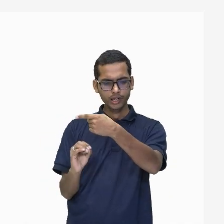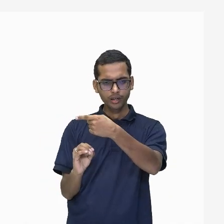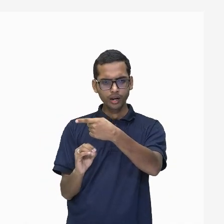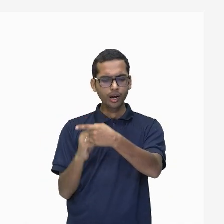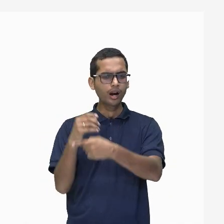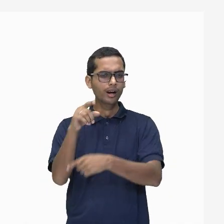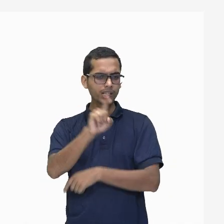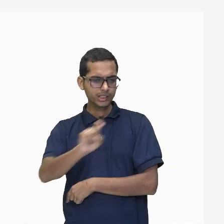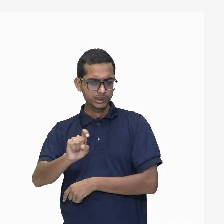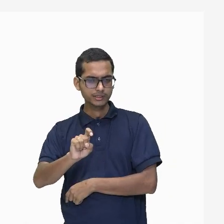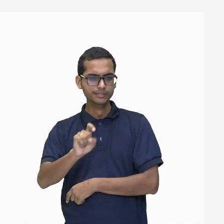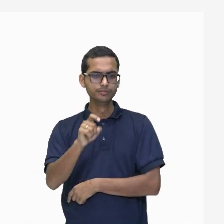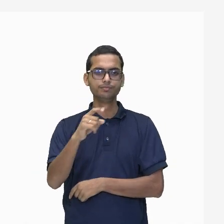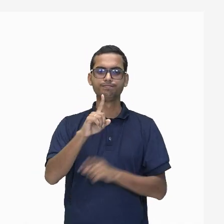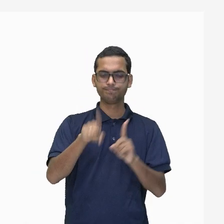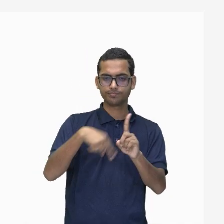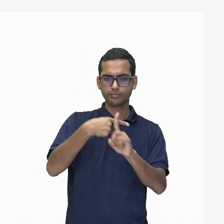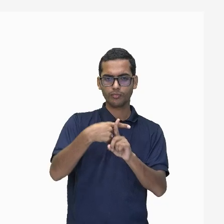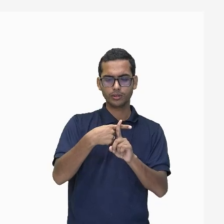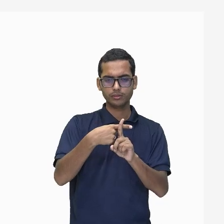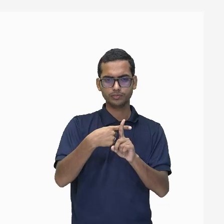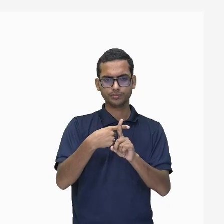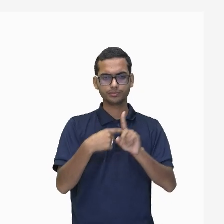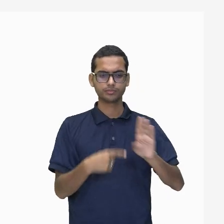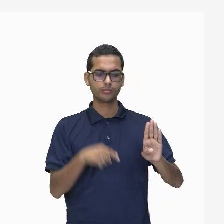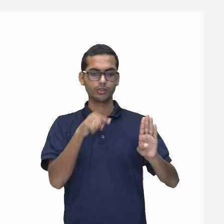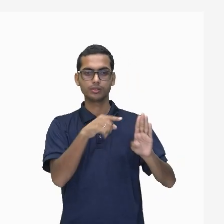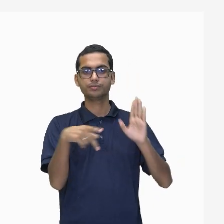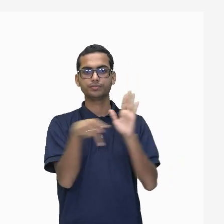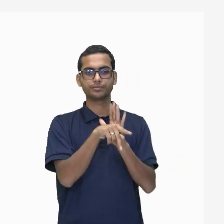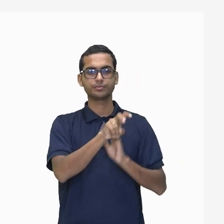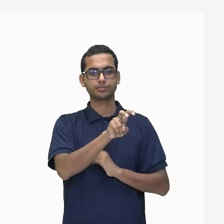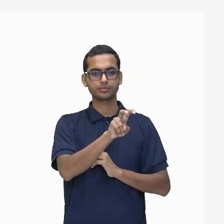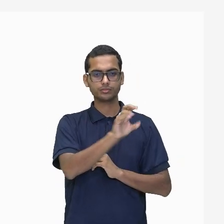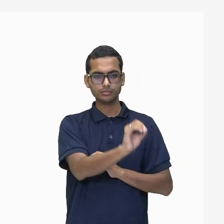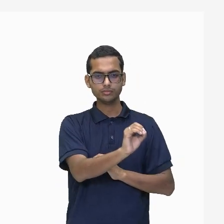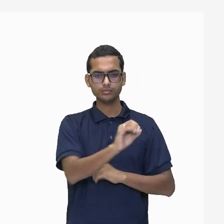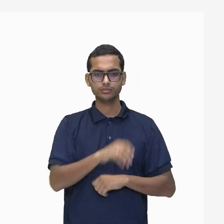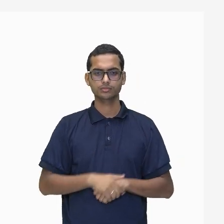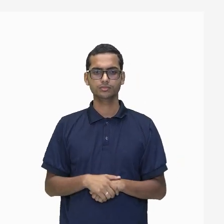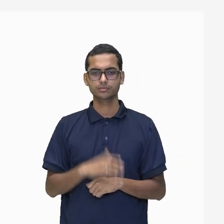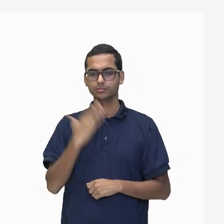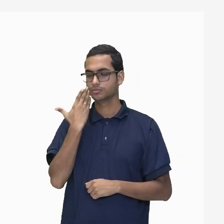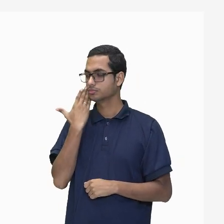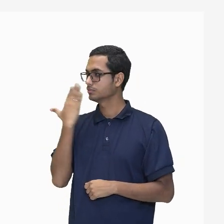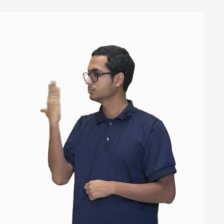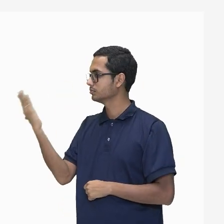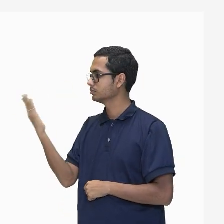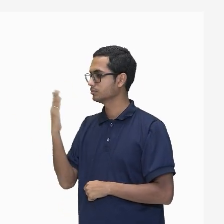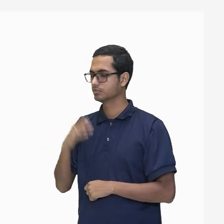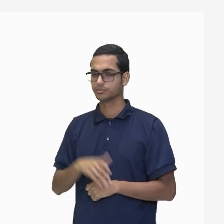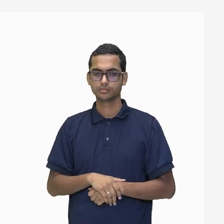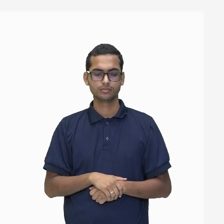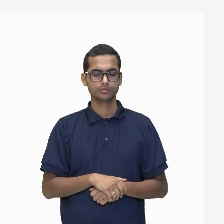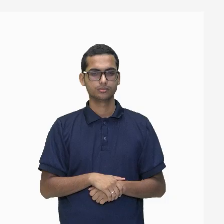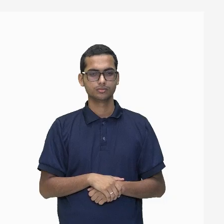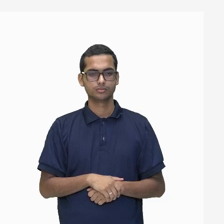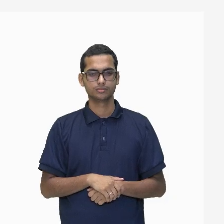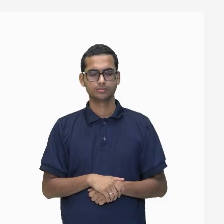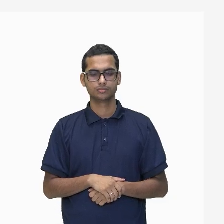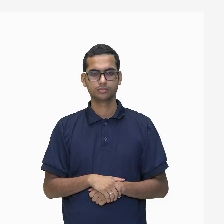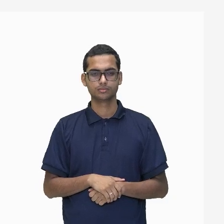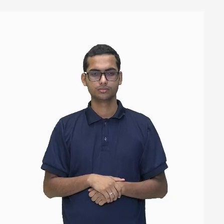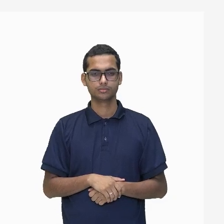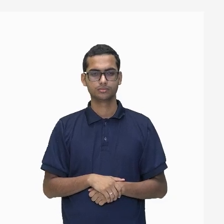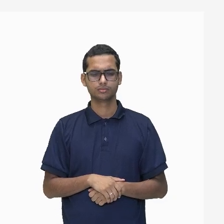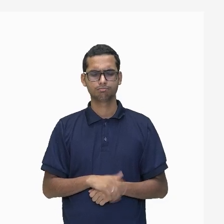Então, AX mais B. Quem é o B mesmo, que nós vimos lá no nosso gráfico? 50. Qual é a